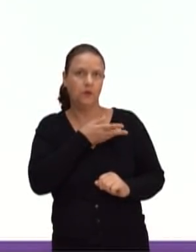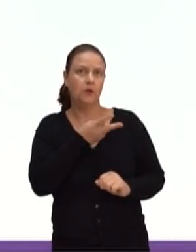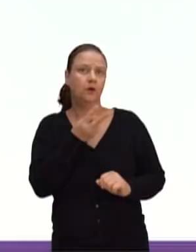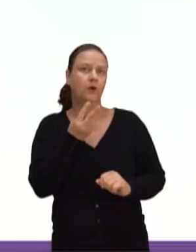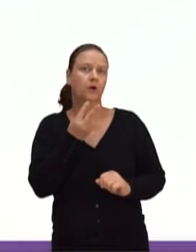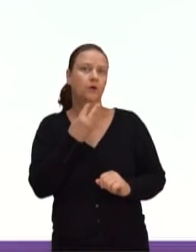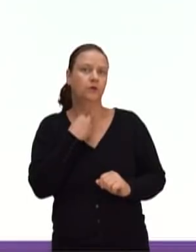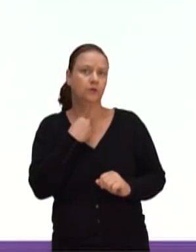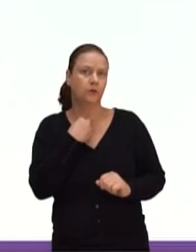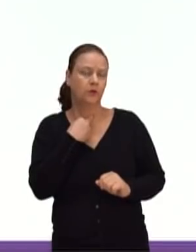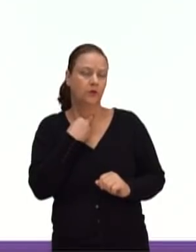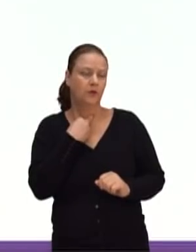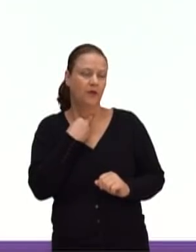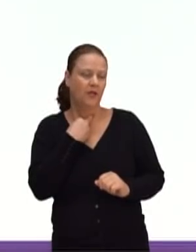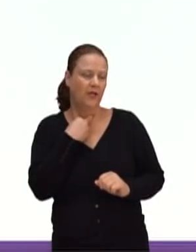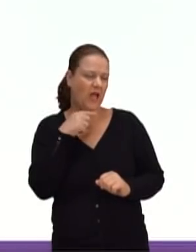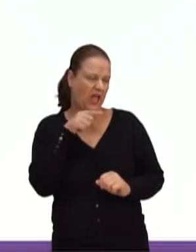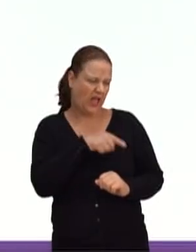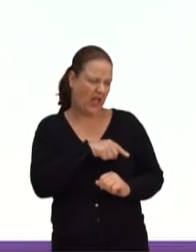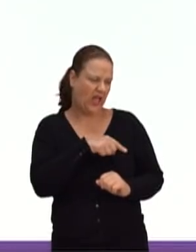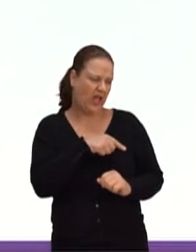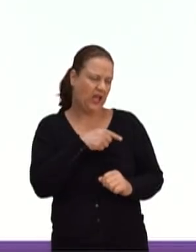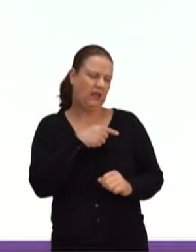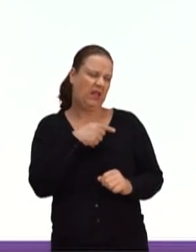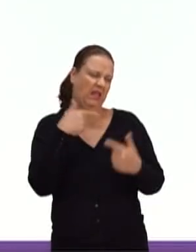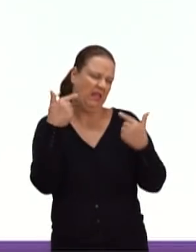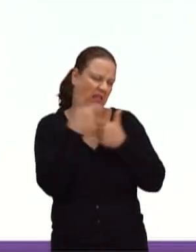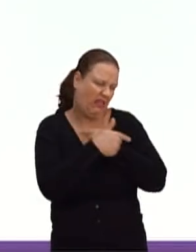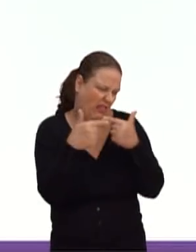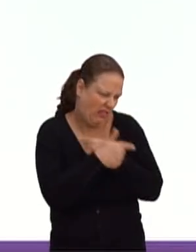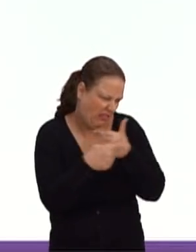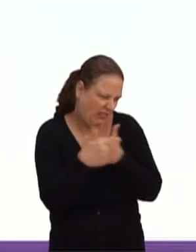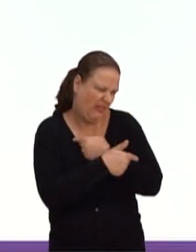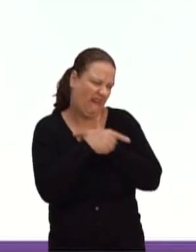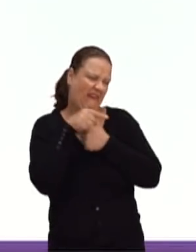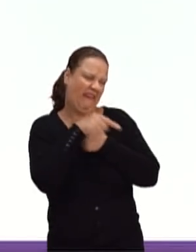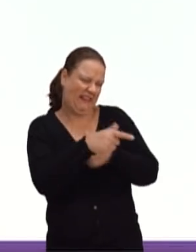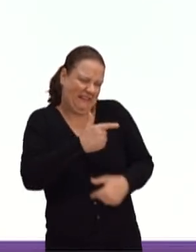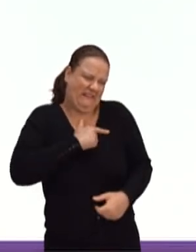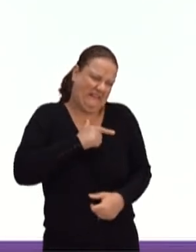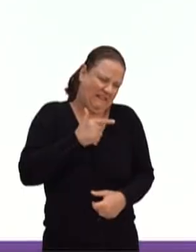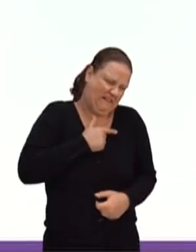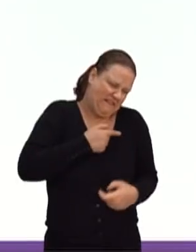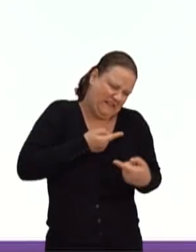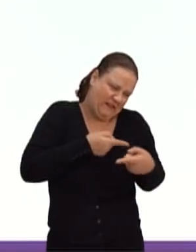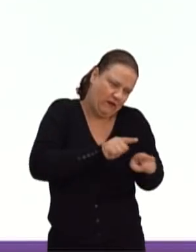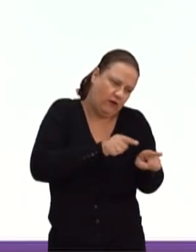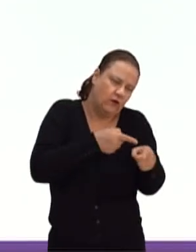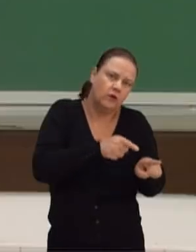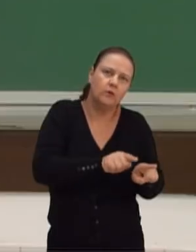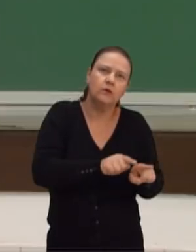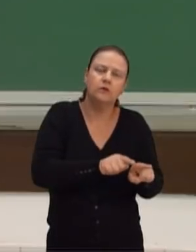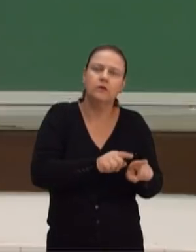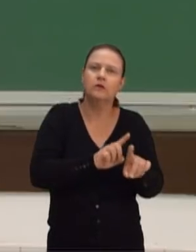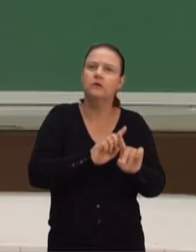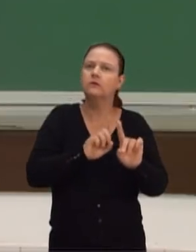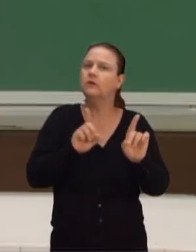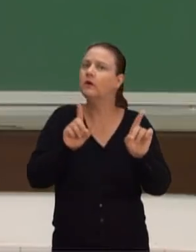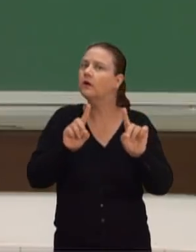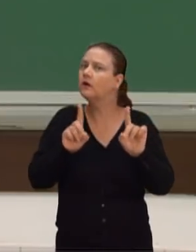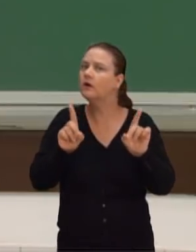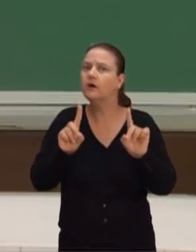para acharmos graça, a fim de diminuirmos a produção do nosso colega. Como vocês dizem por